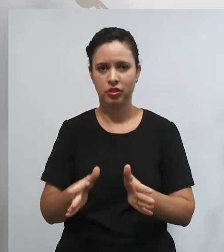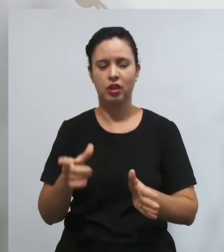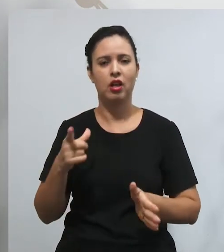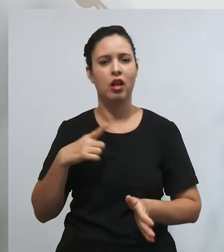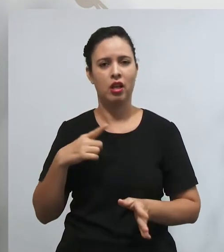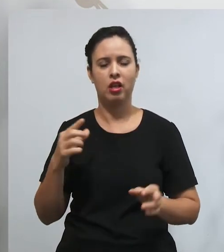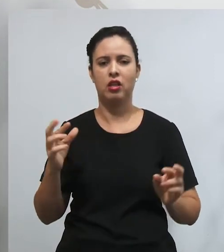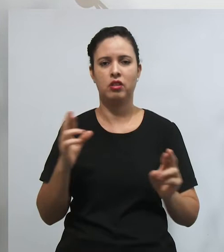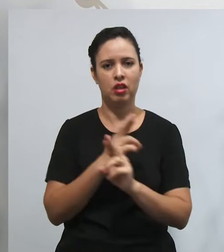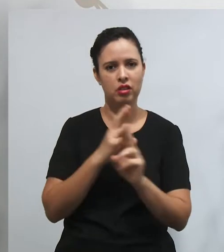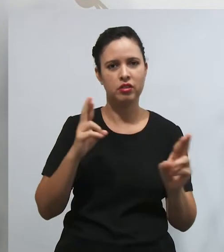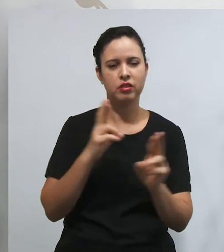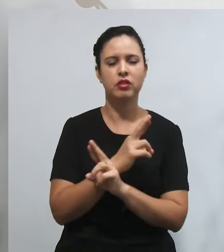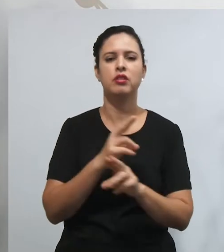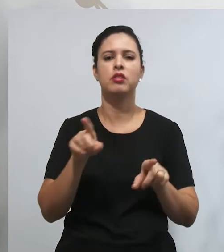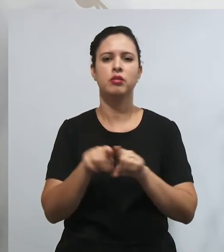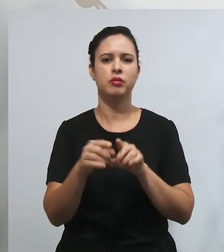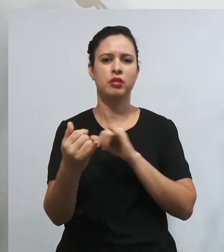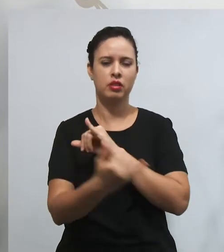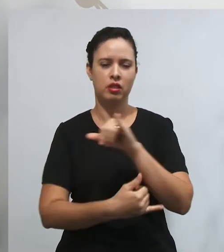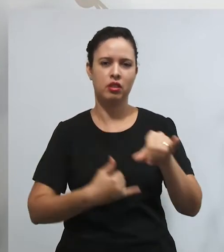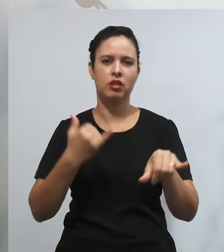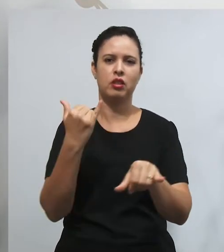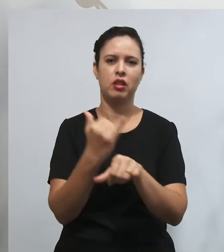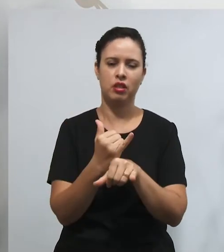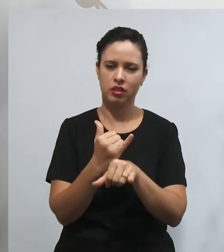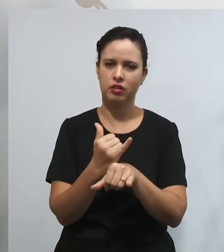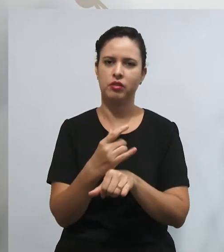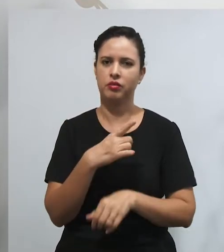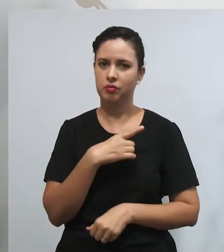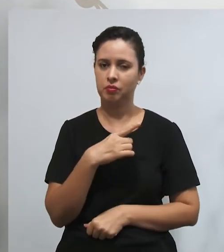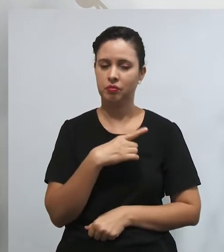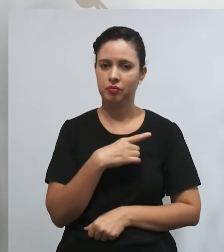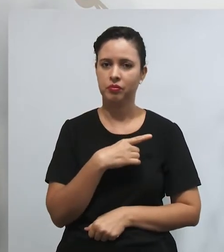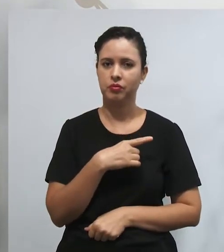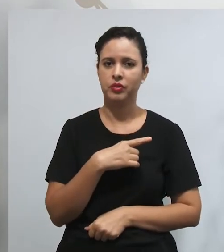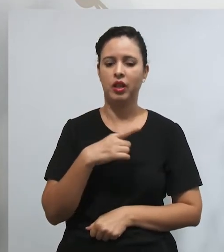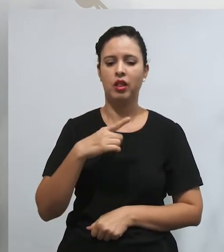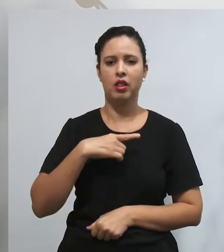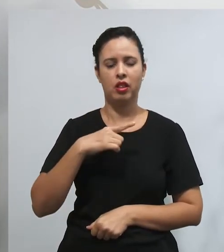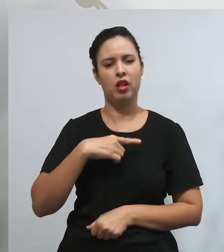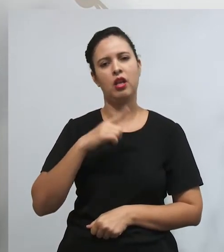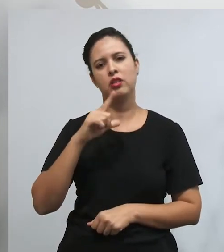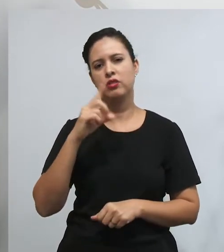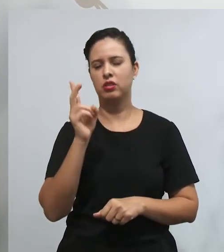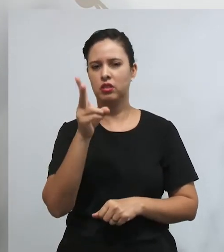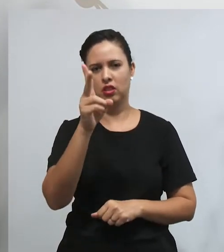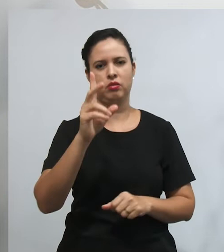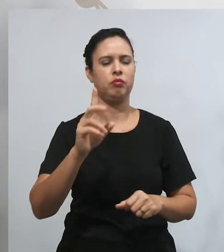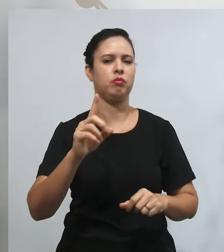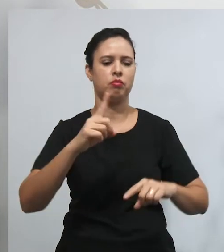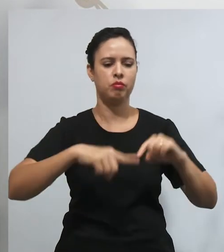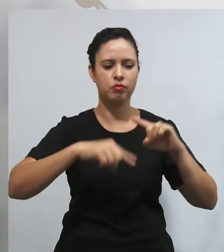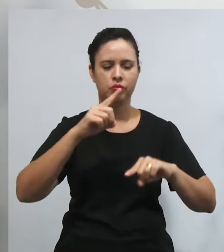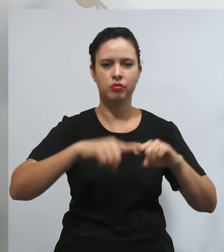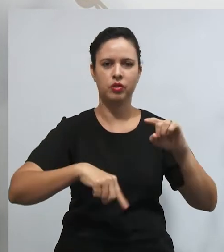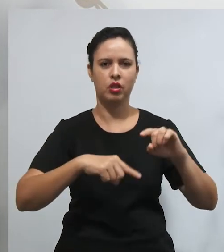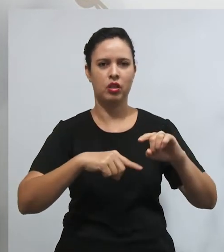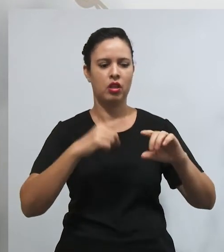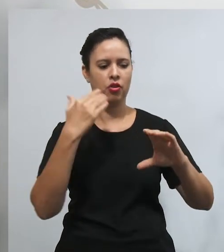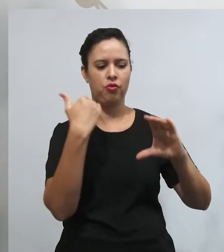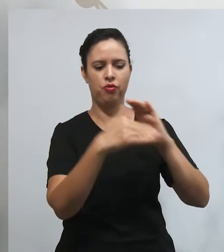questão da interatividade, da internet das coisas que eu comentei com vocês, né? Os dispositivos enviam e recebem dados. Por isso,